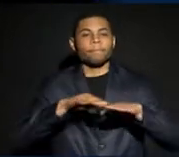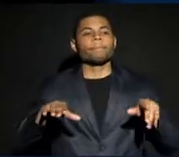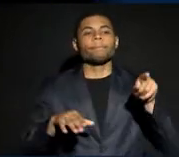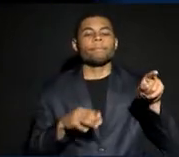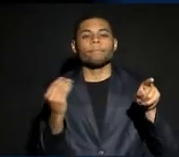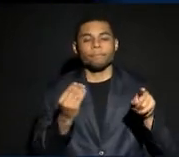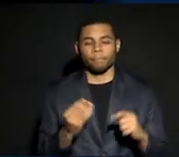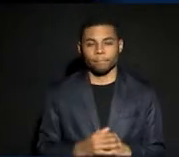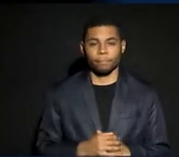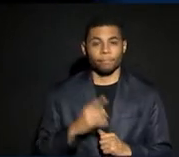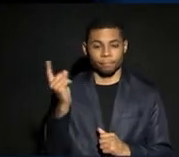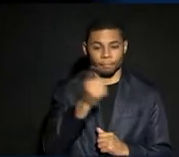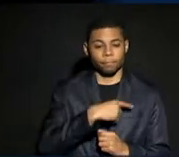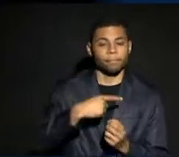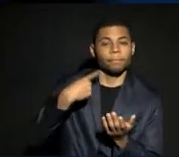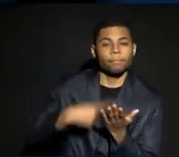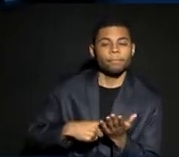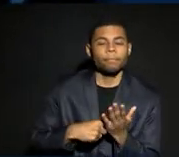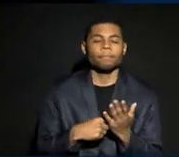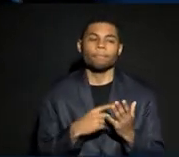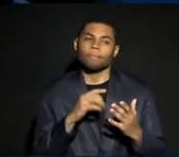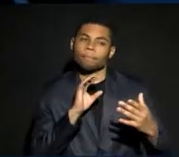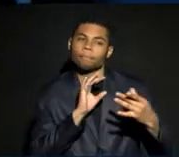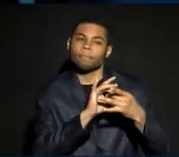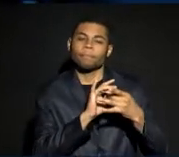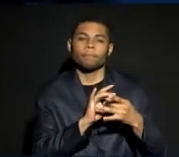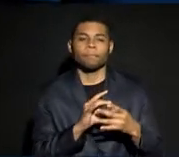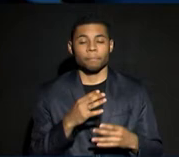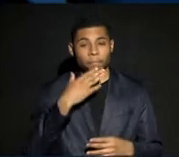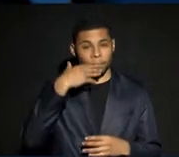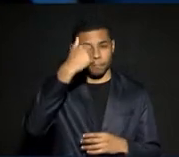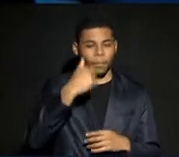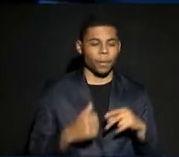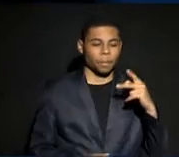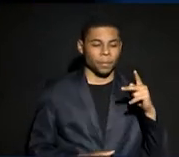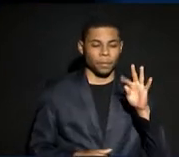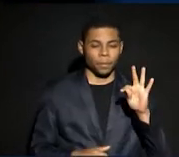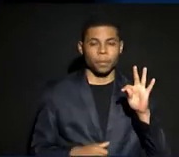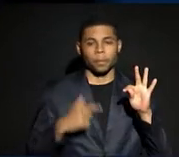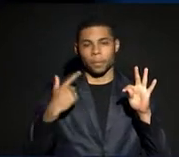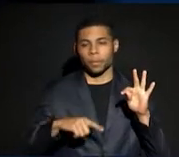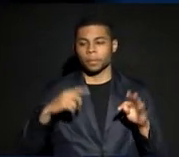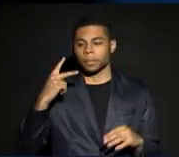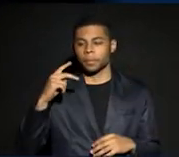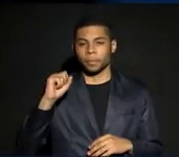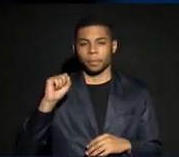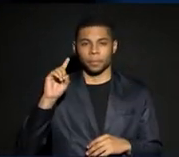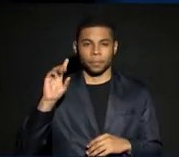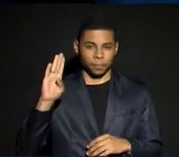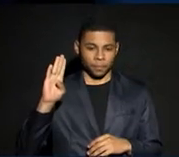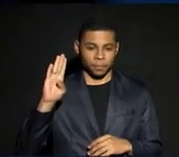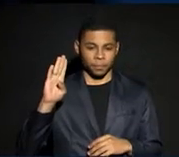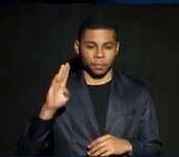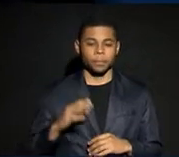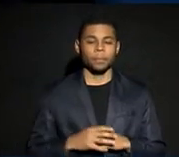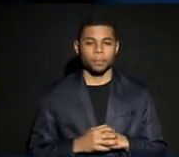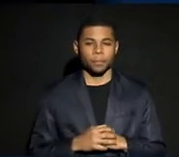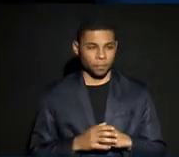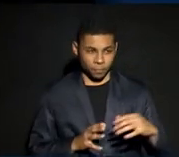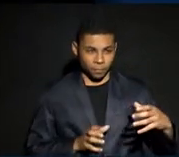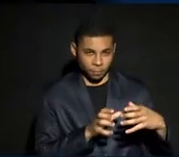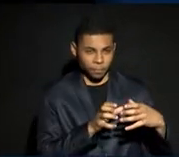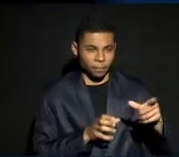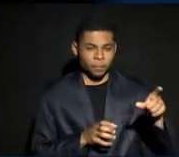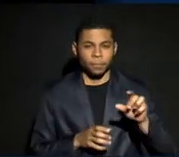aliança do que tem de melhor, na minha opinião, no PT e no PSDB, que é a chapa Lula-Alckmin. E isso,